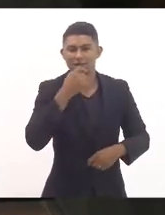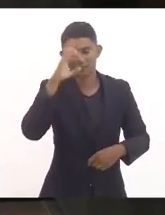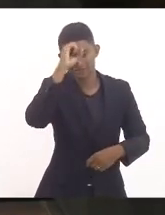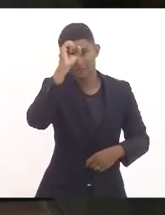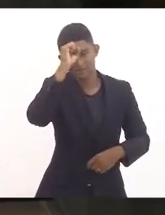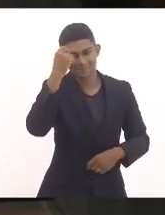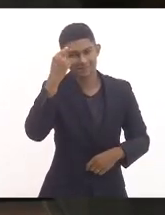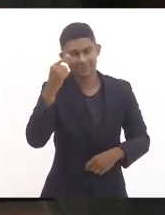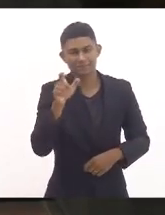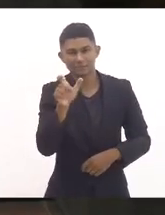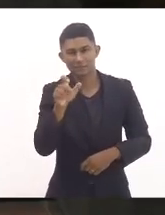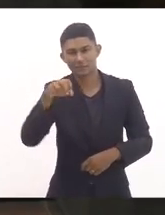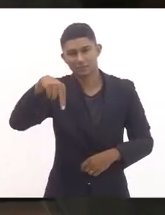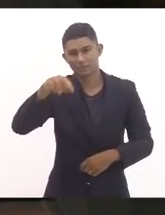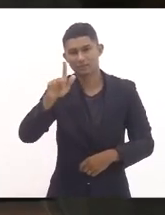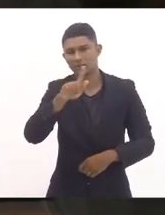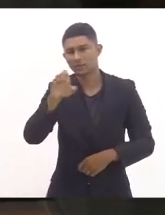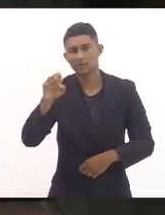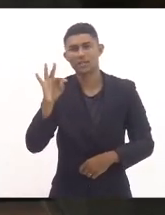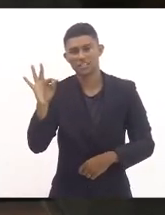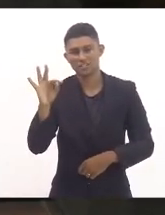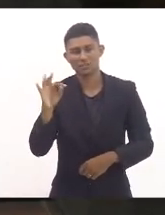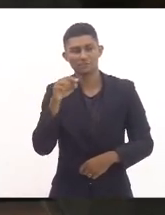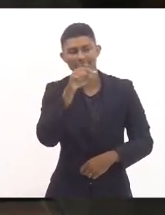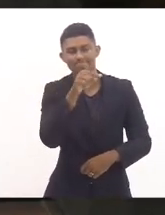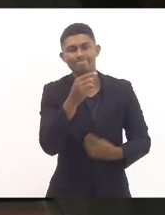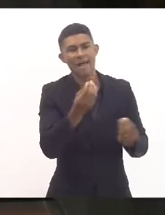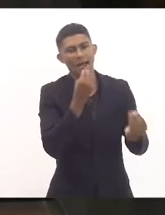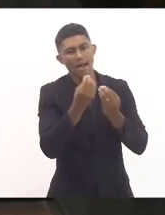Nuggets, bonito, mas faz um mal danado.